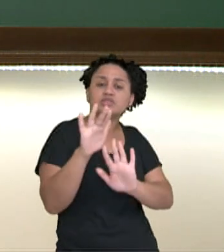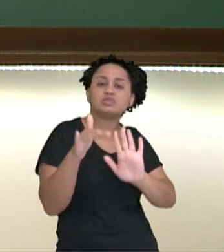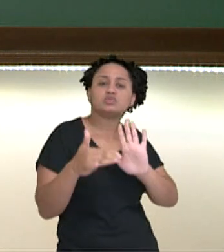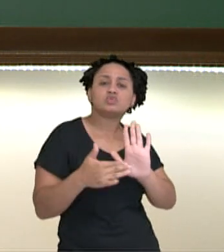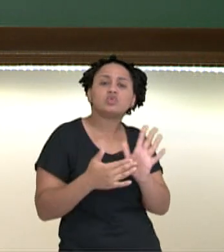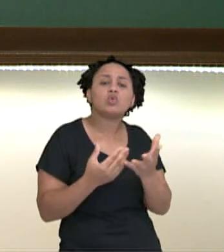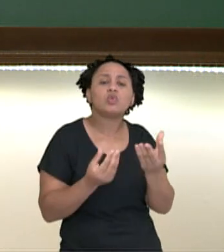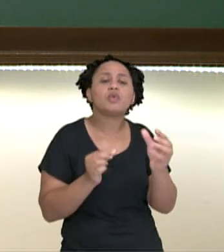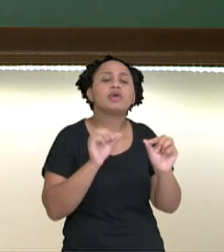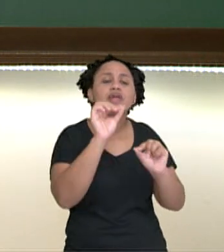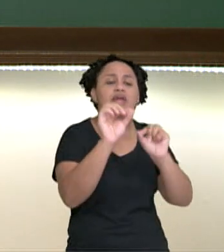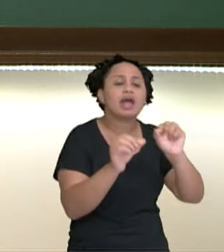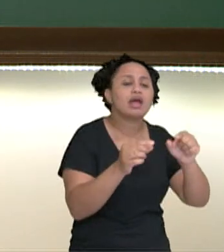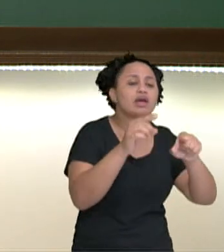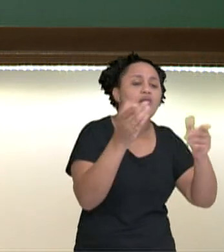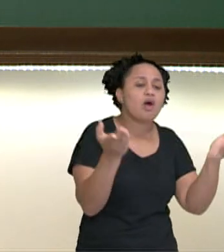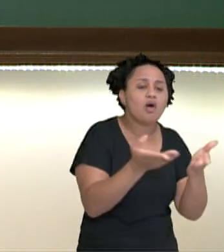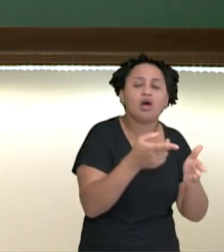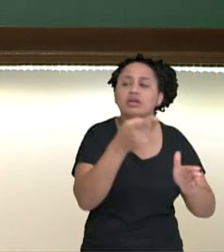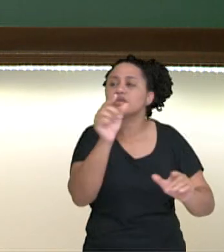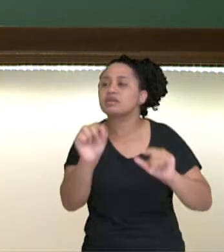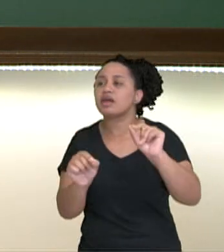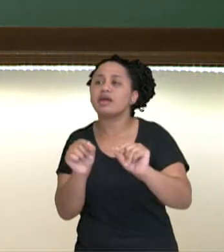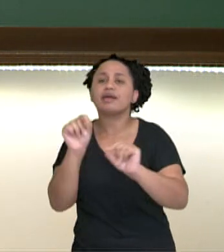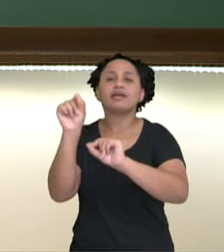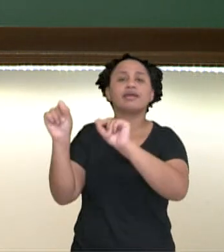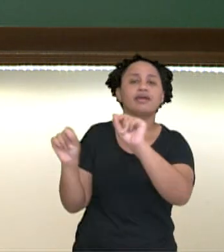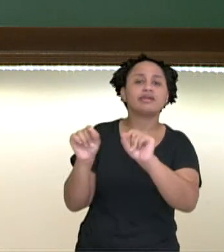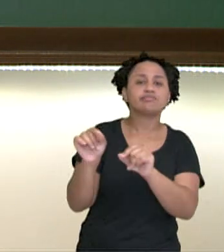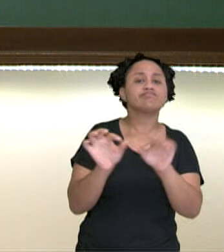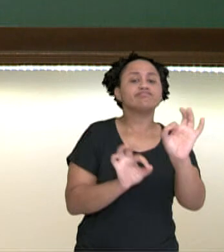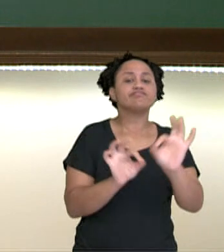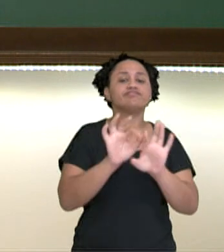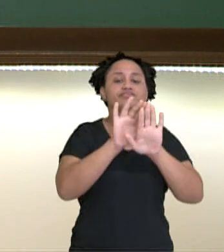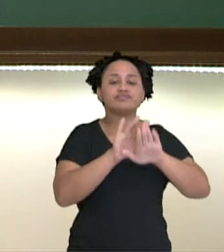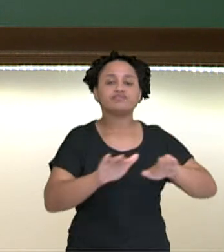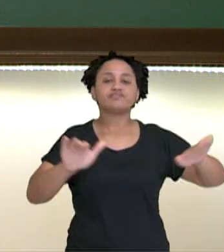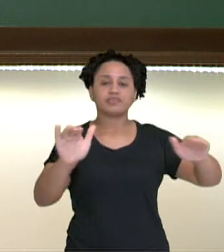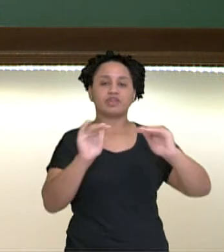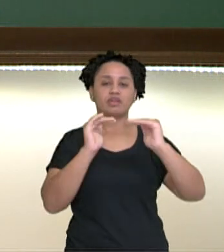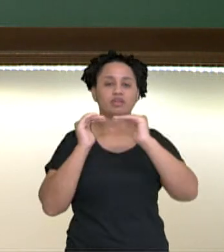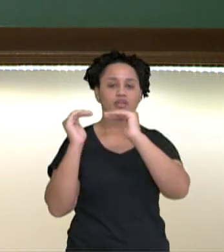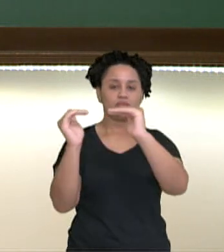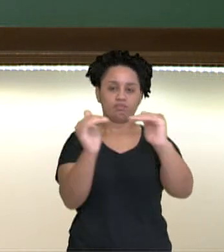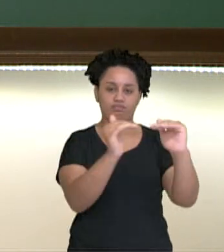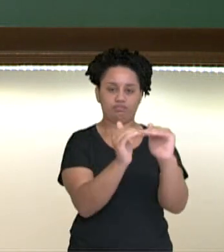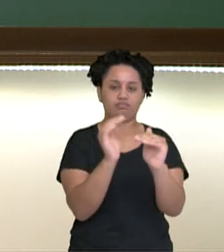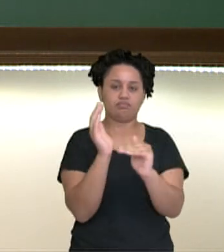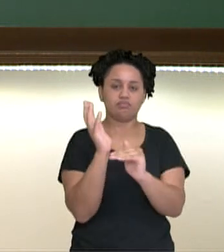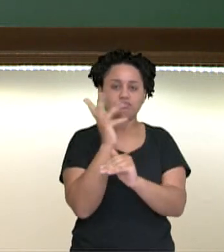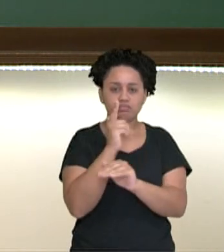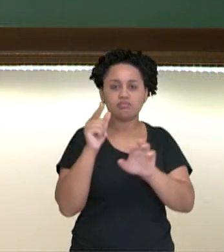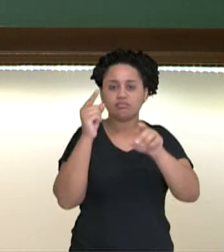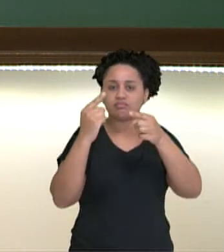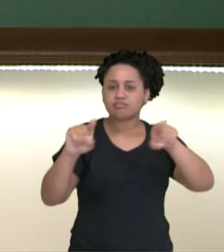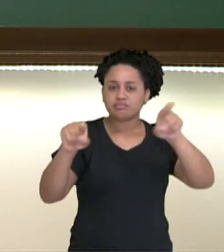a dinâmica musical durante a execução da sinfonia,